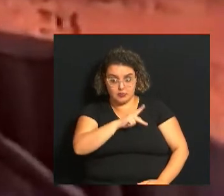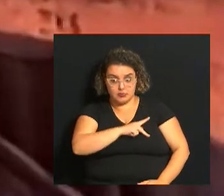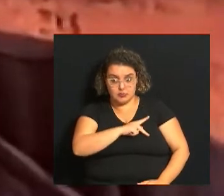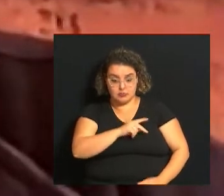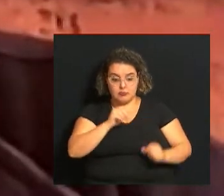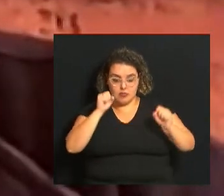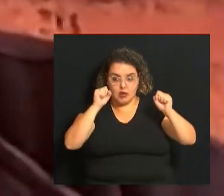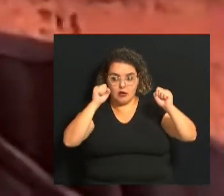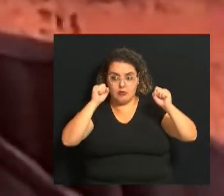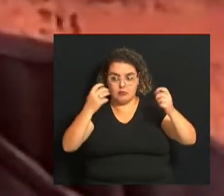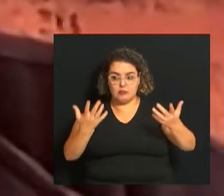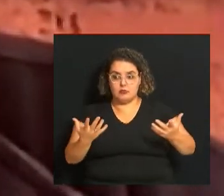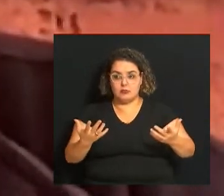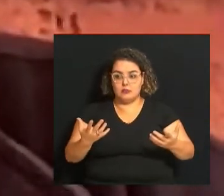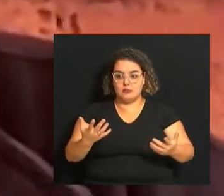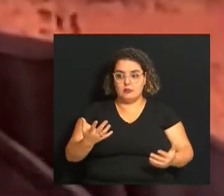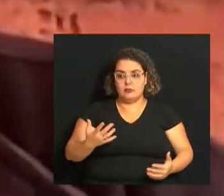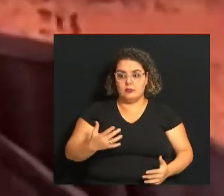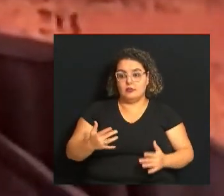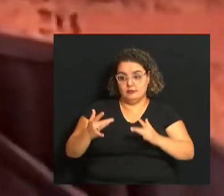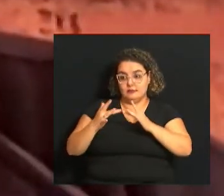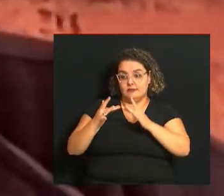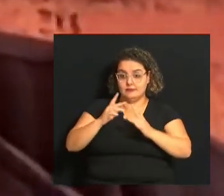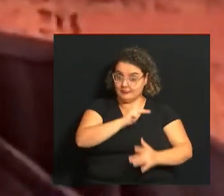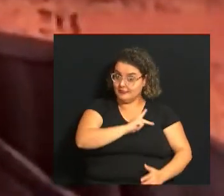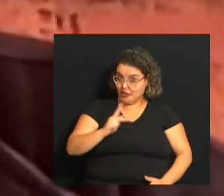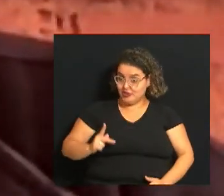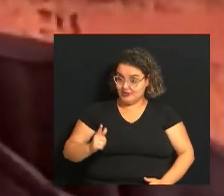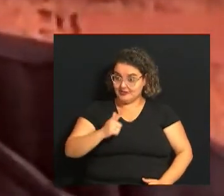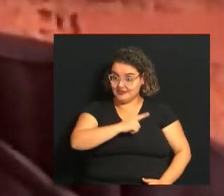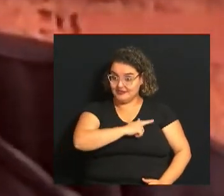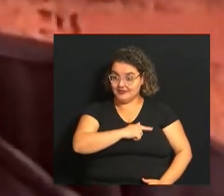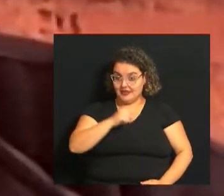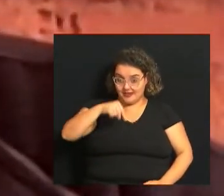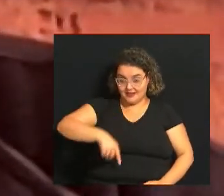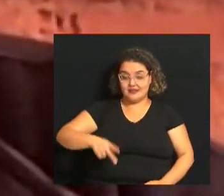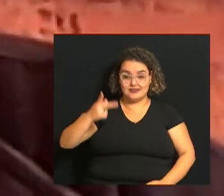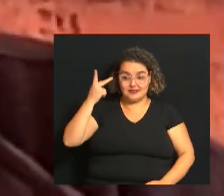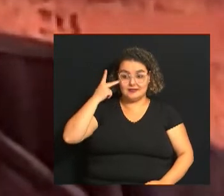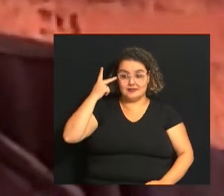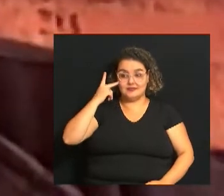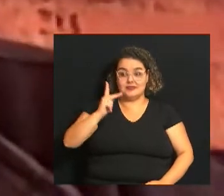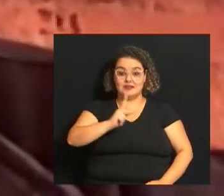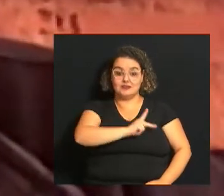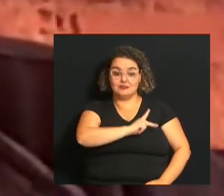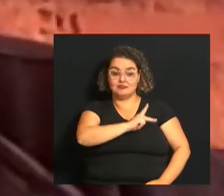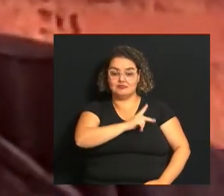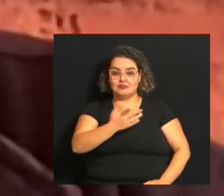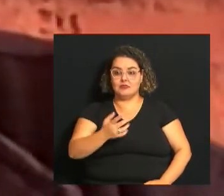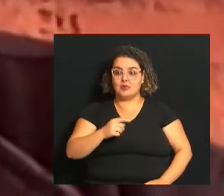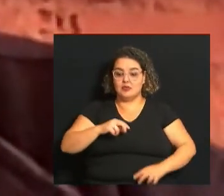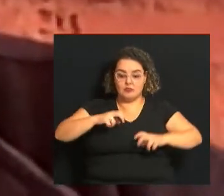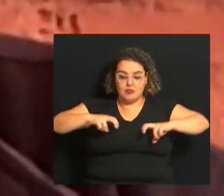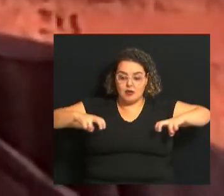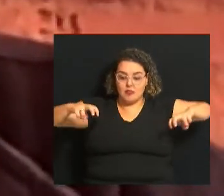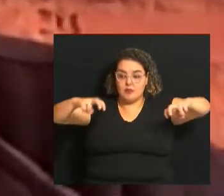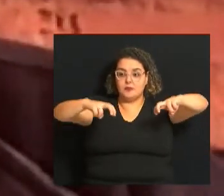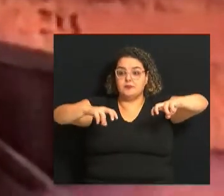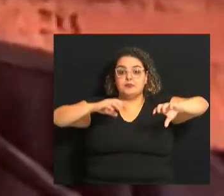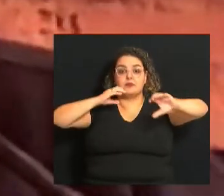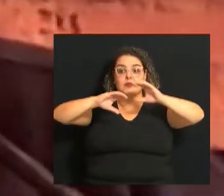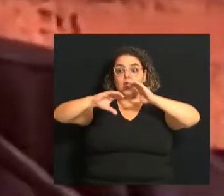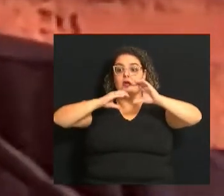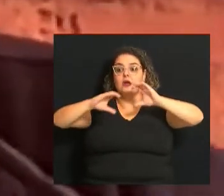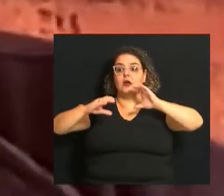seja muito simpático aí a Ponte Preta e o Guarani, aqui de São Paulo eu sou palmeirense. Eu vou no estádio, a torcida canta,